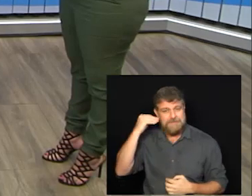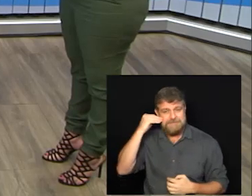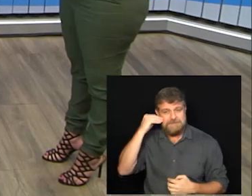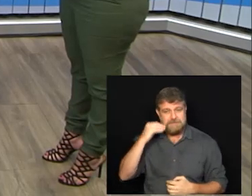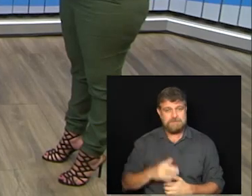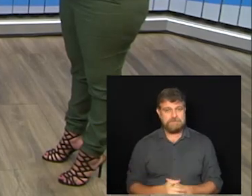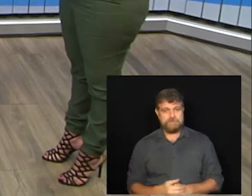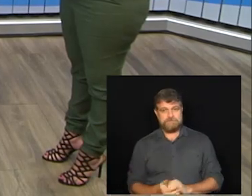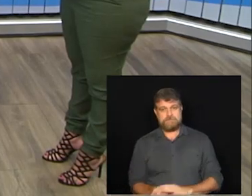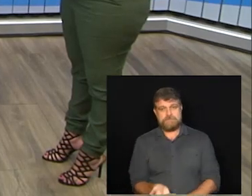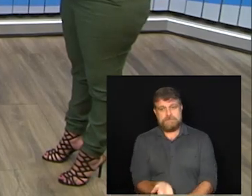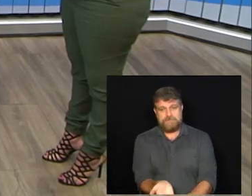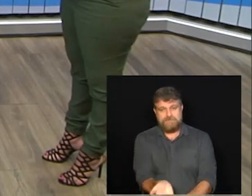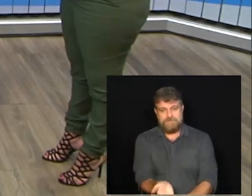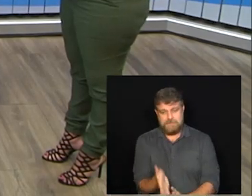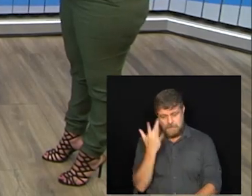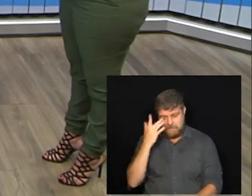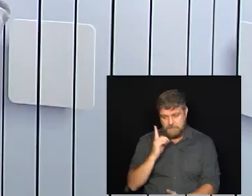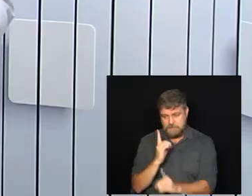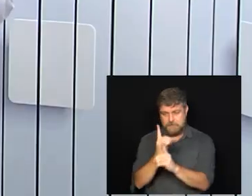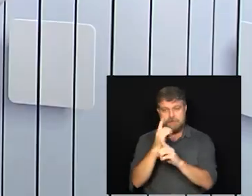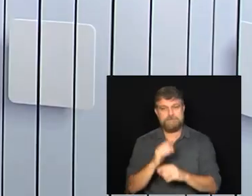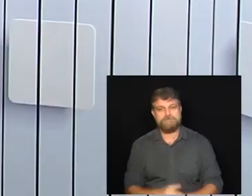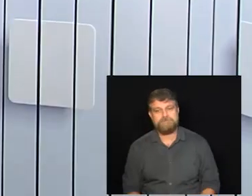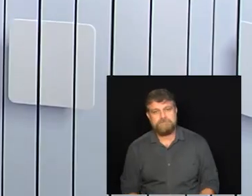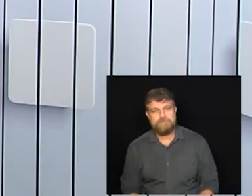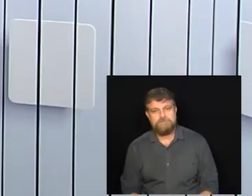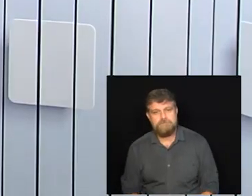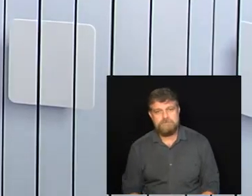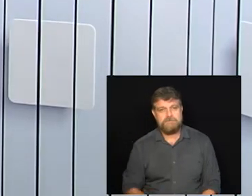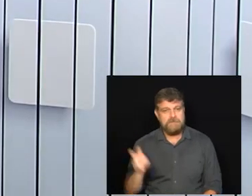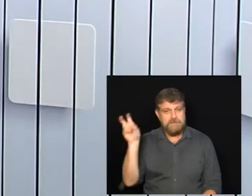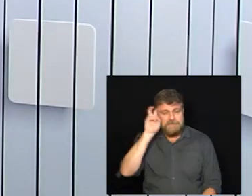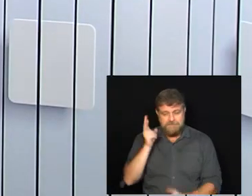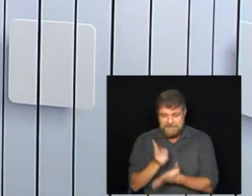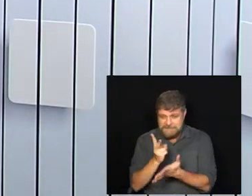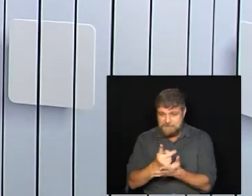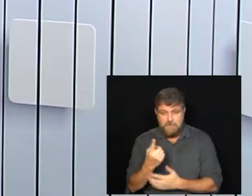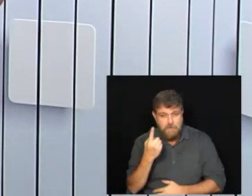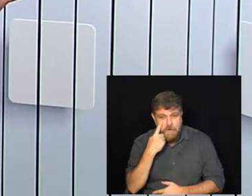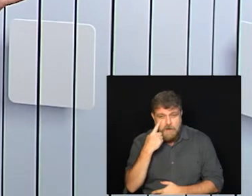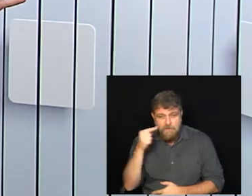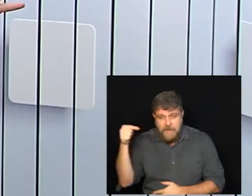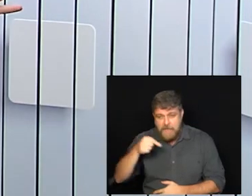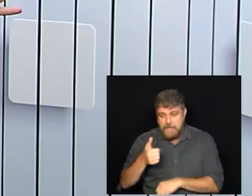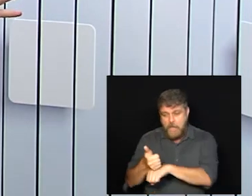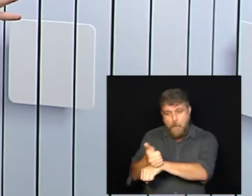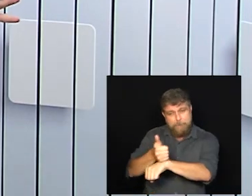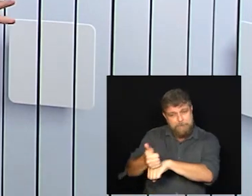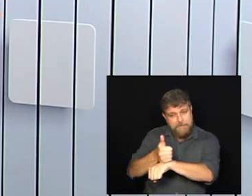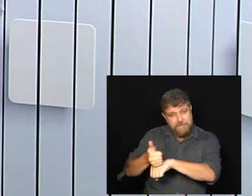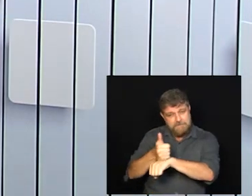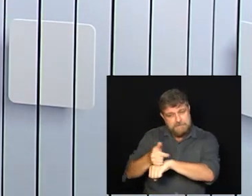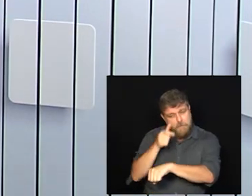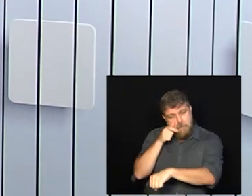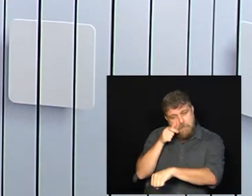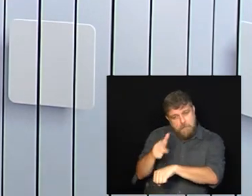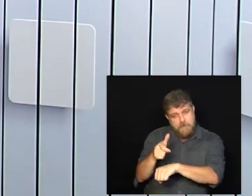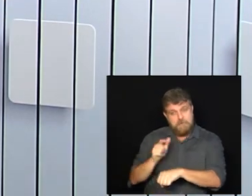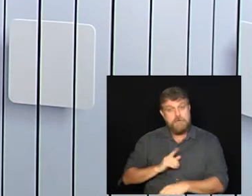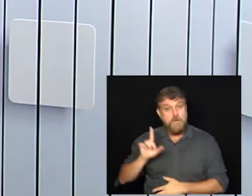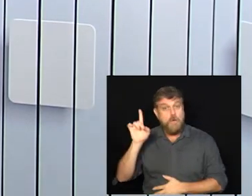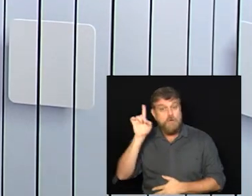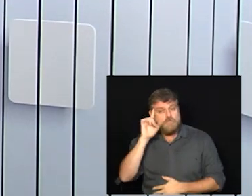de Campinas. Até amanhã. Até amanhã. Toda quinta-feira você confere aqui uma atividade de um profissional, o